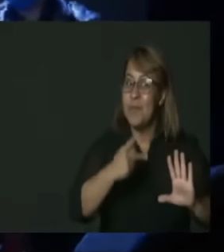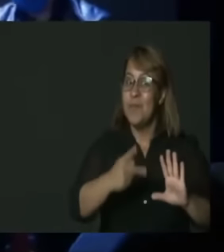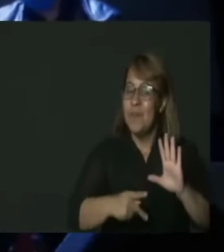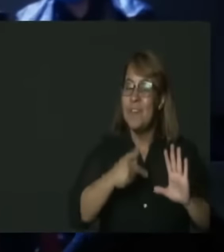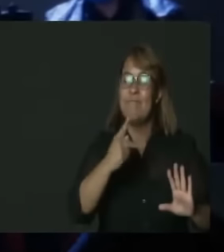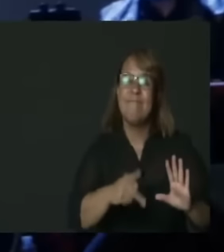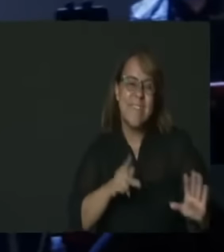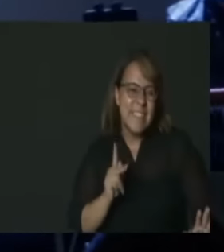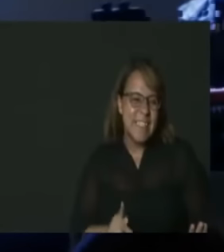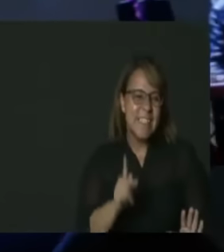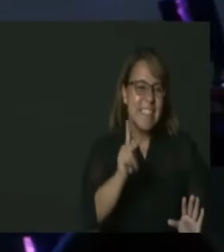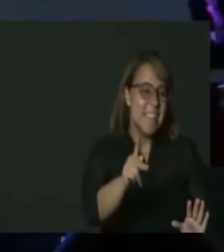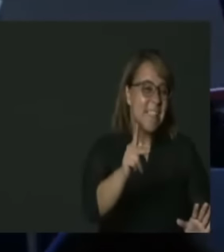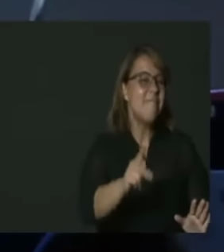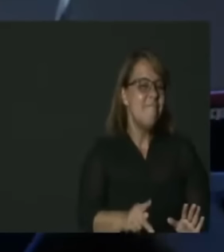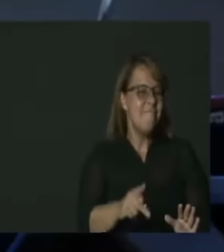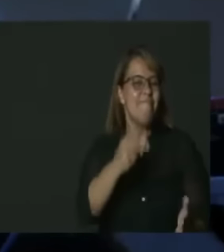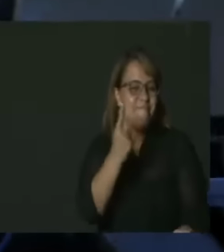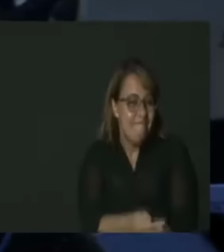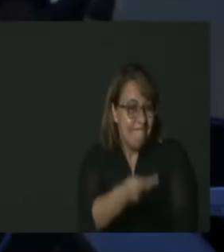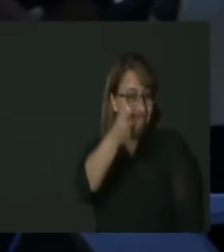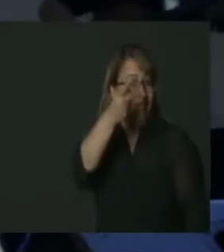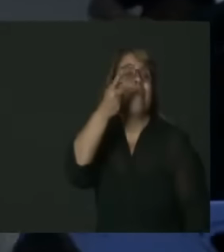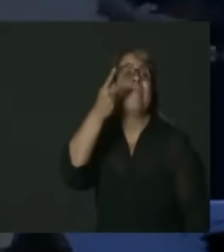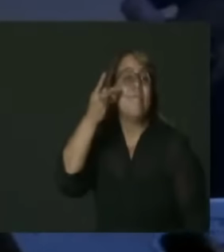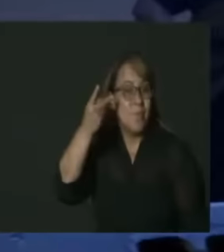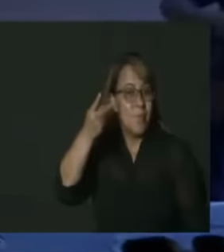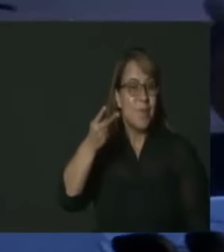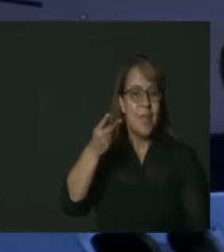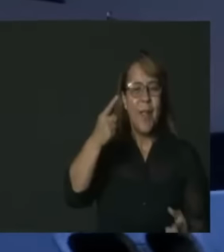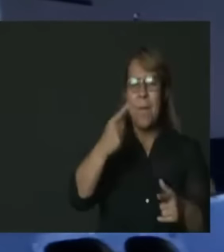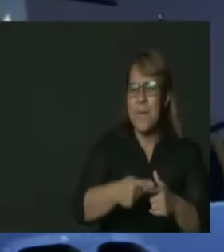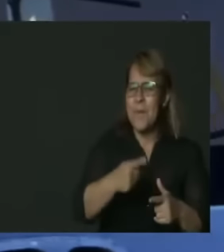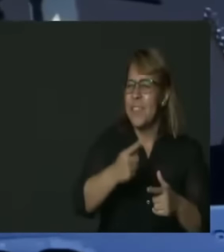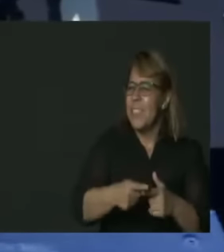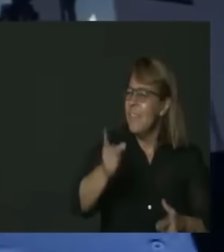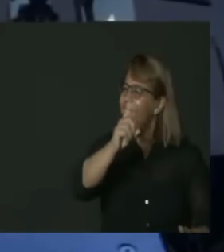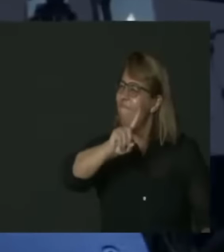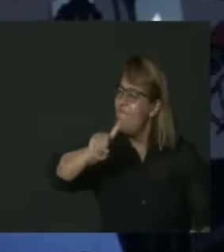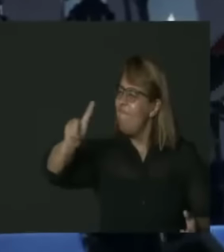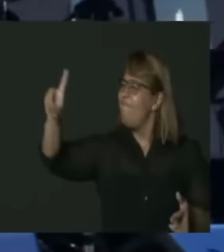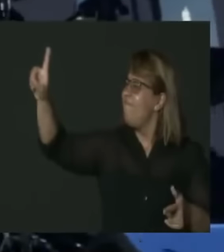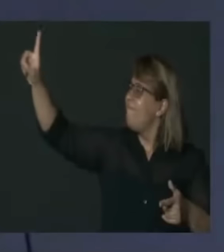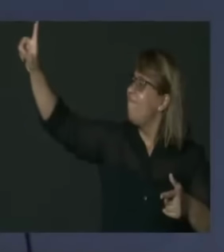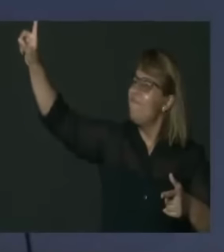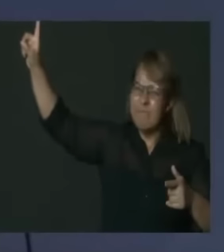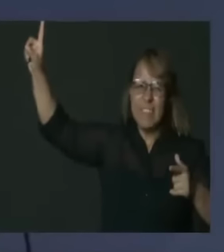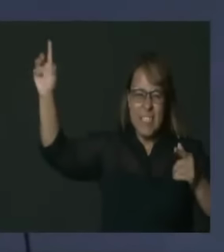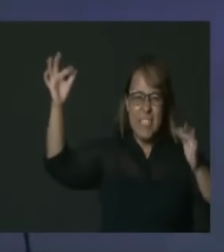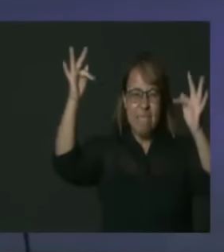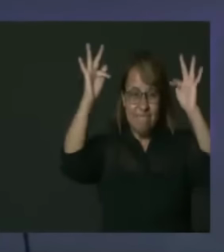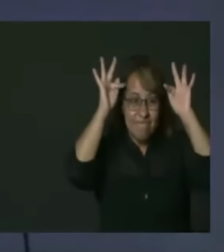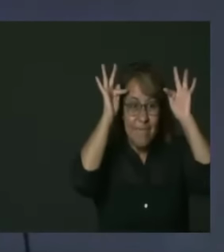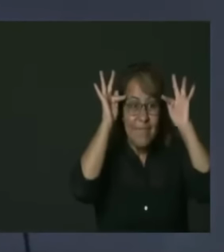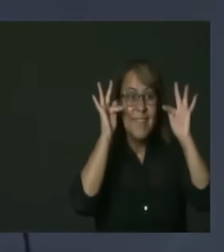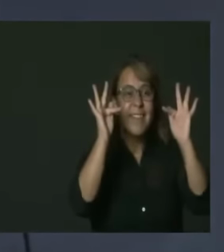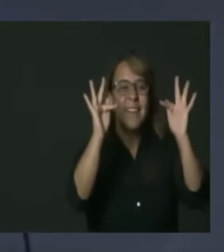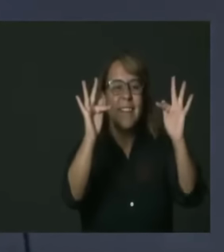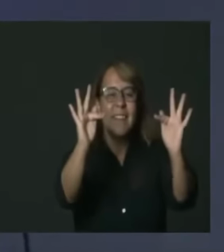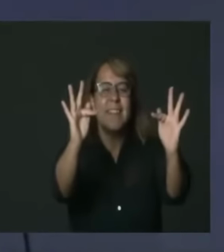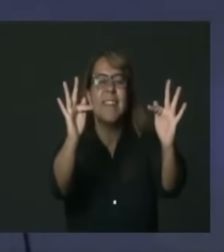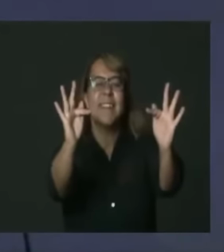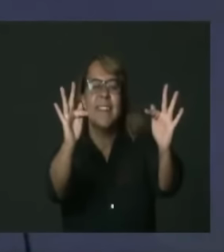de Deus. Vale a pena esperar o mover do Senhor. Quando Deus te falar, então pare pra